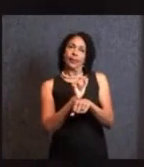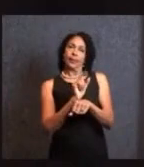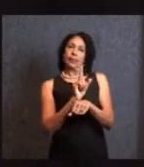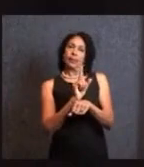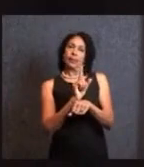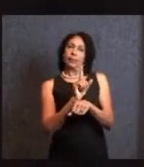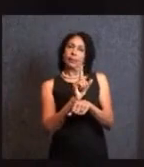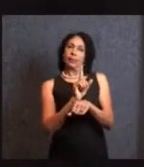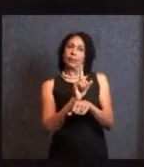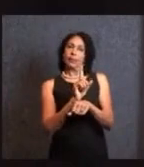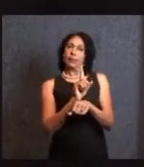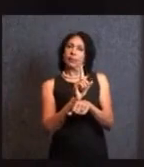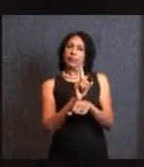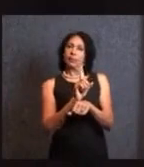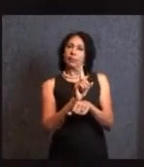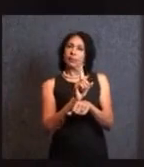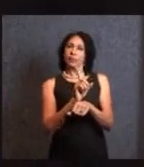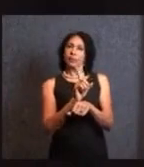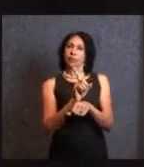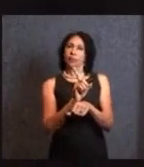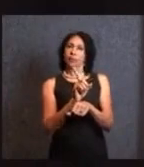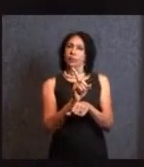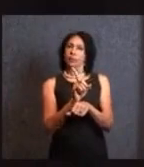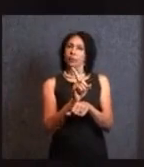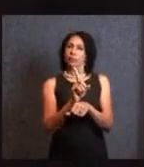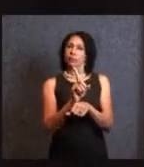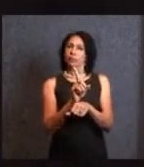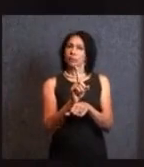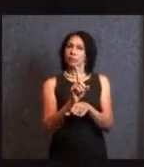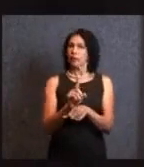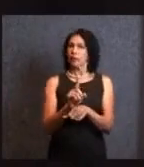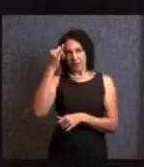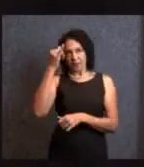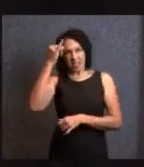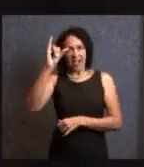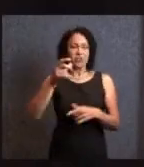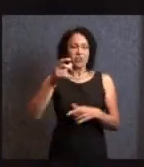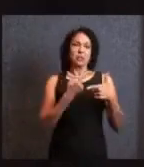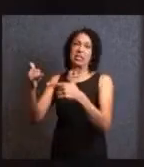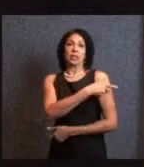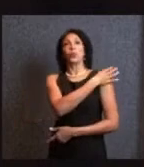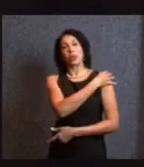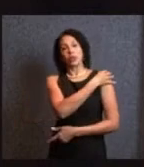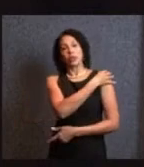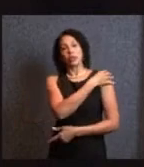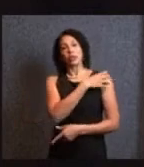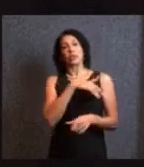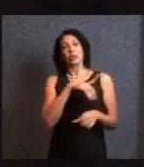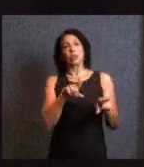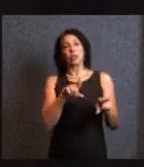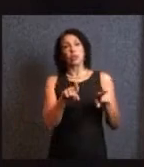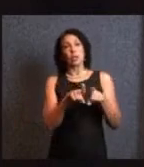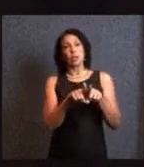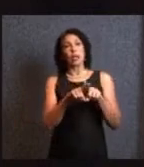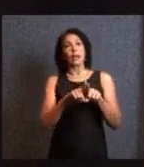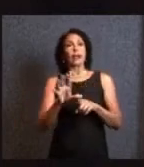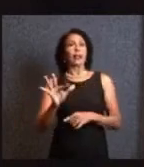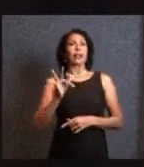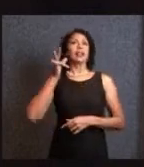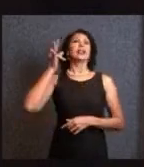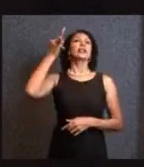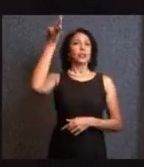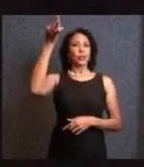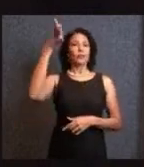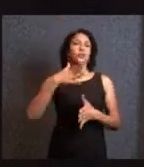a distorção idade-ano escolar, e na escala seguinte vai evitar engrossar as fileiras